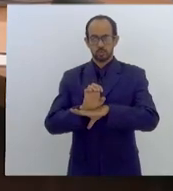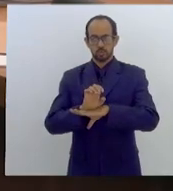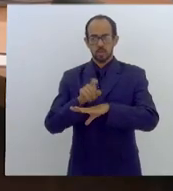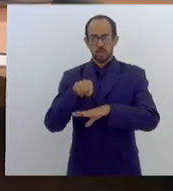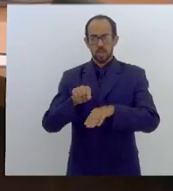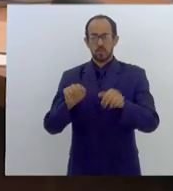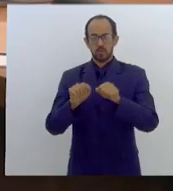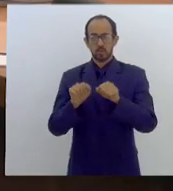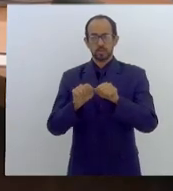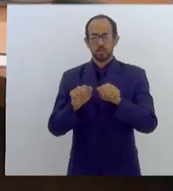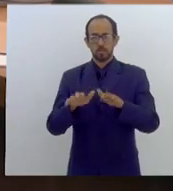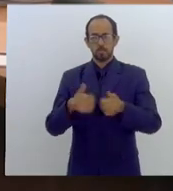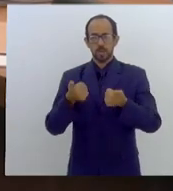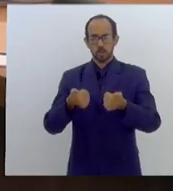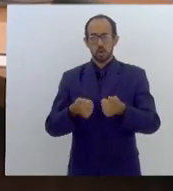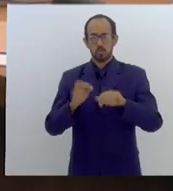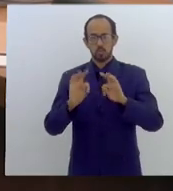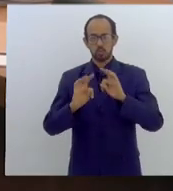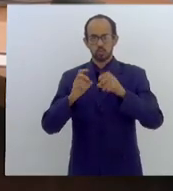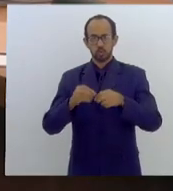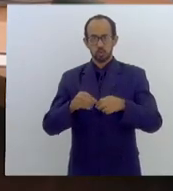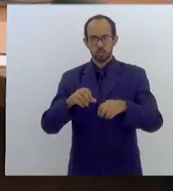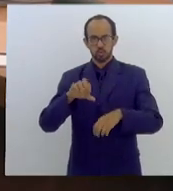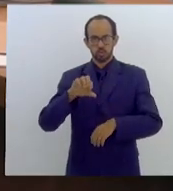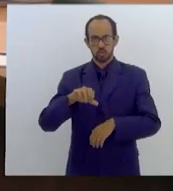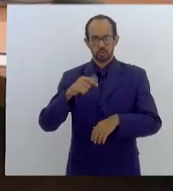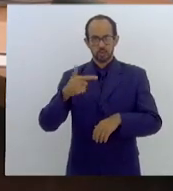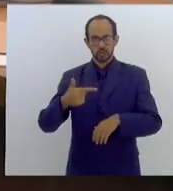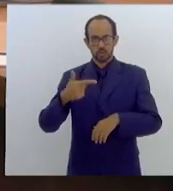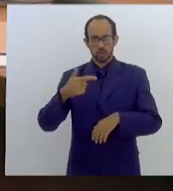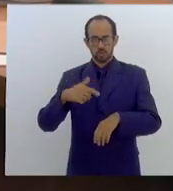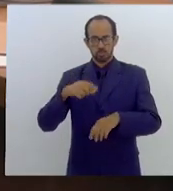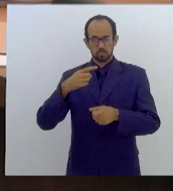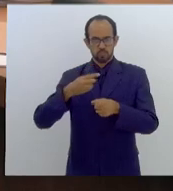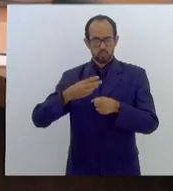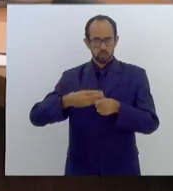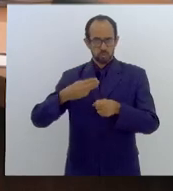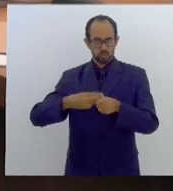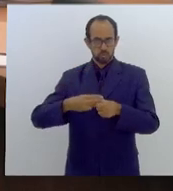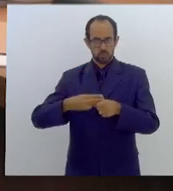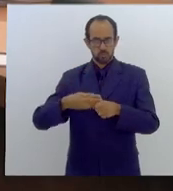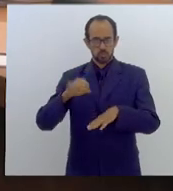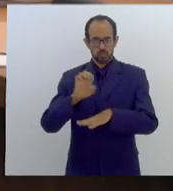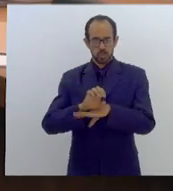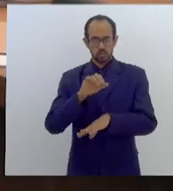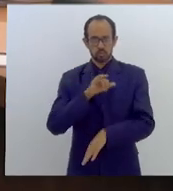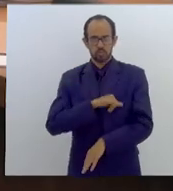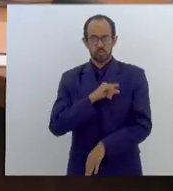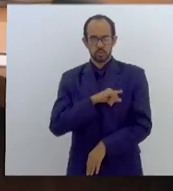melhor por todos os 92 municípios do Estado do Rio de Janeiro.